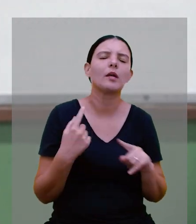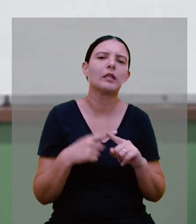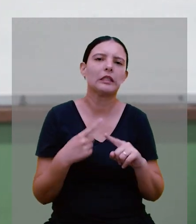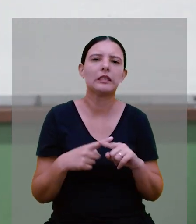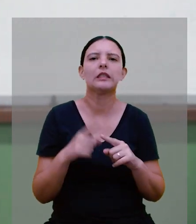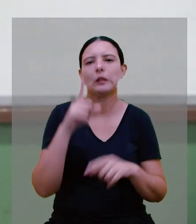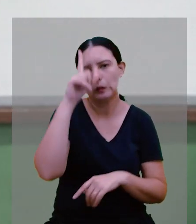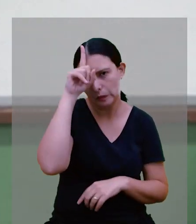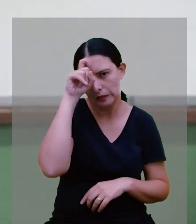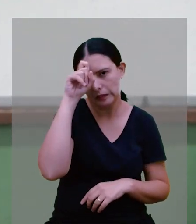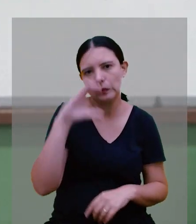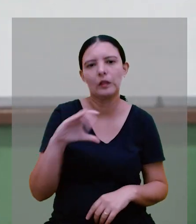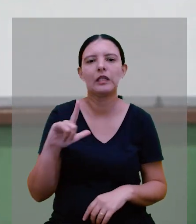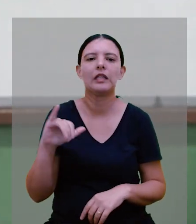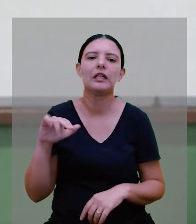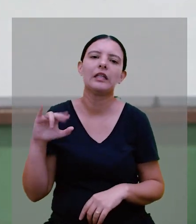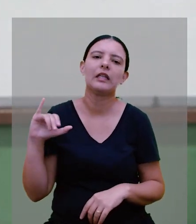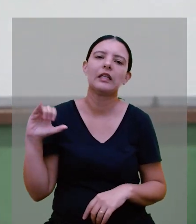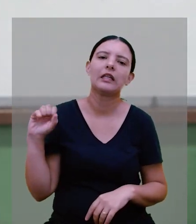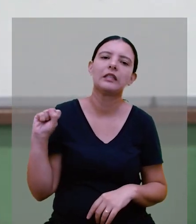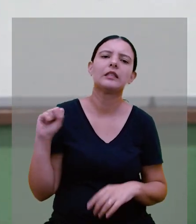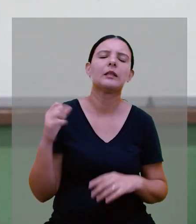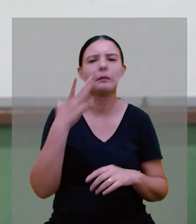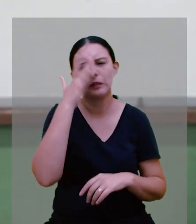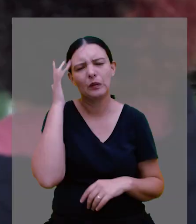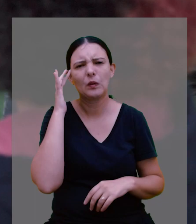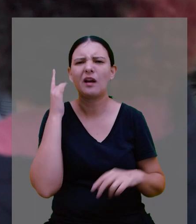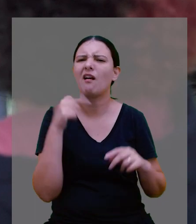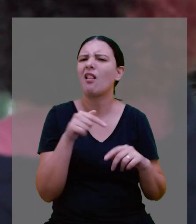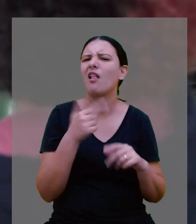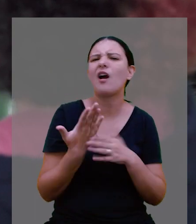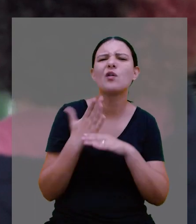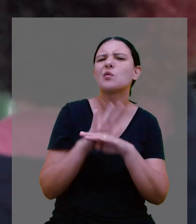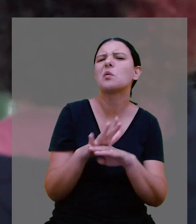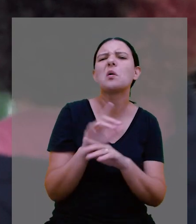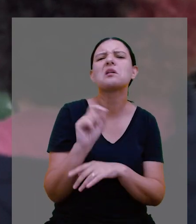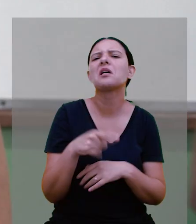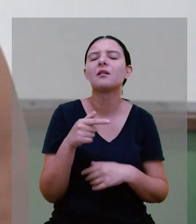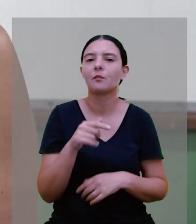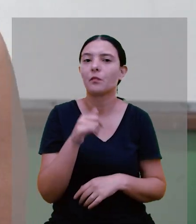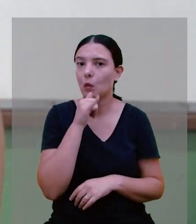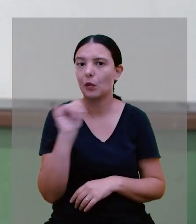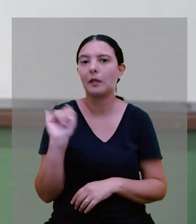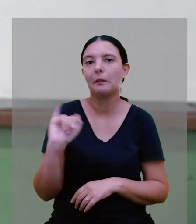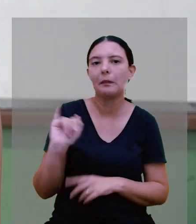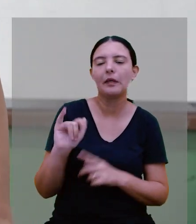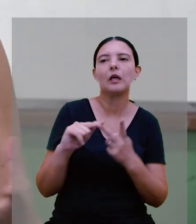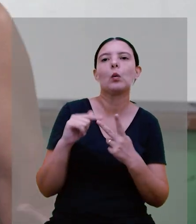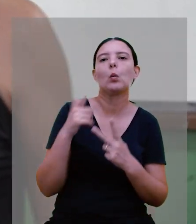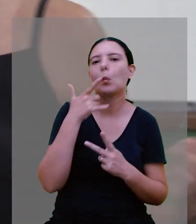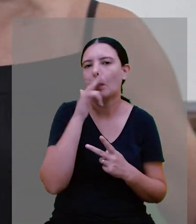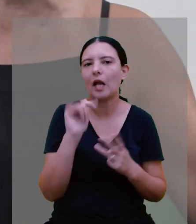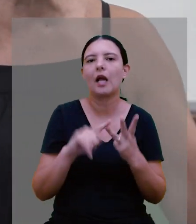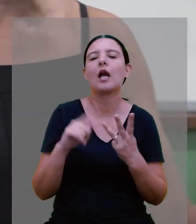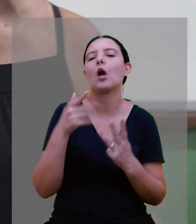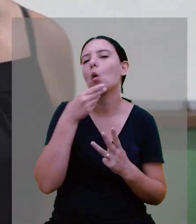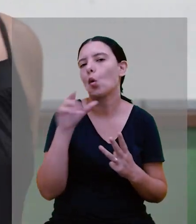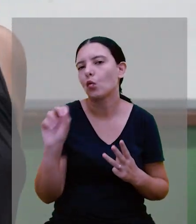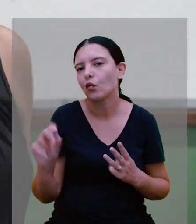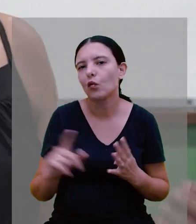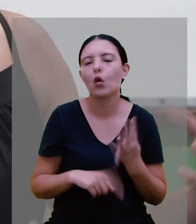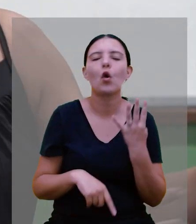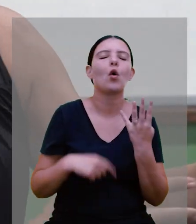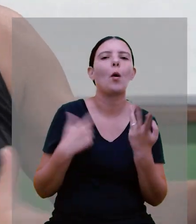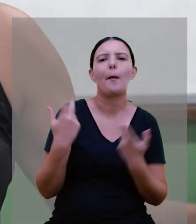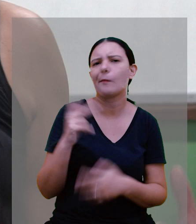das Clínicas. Então eu já atendi gente que você fala assim, o que ajudou essa pessoa? Teve um irmão, teve um pai, uma mãe, um avô,